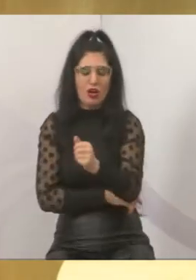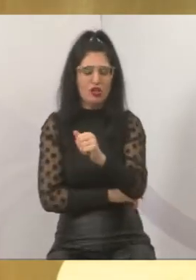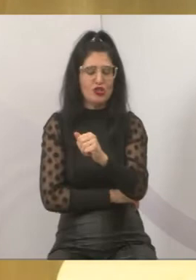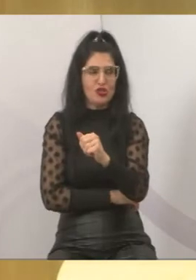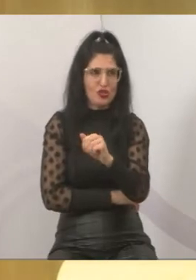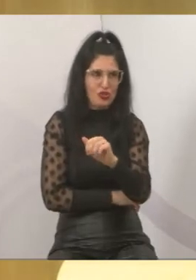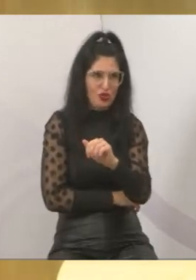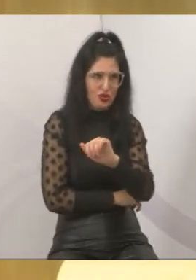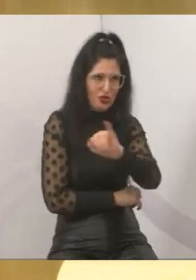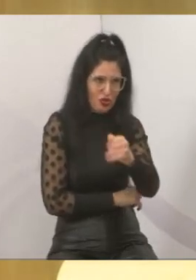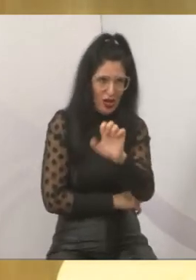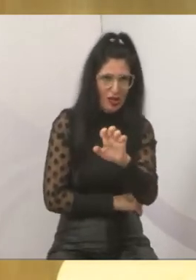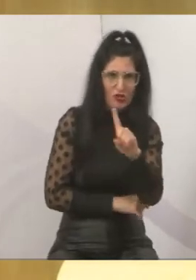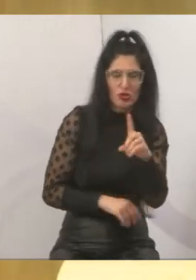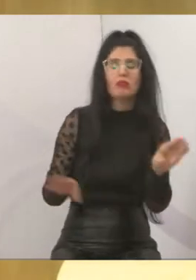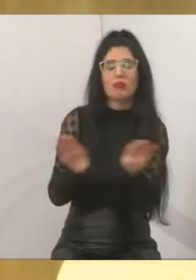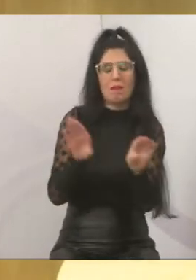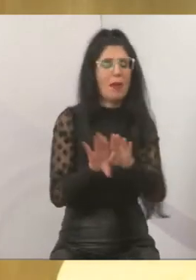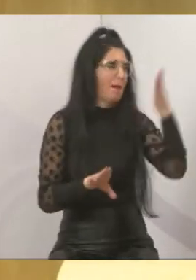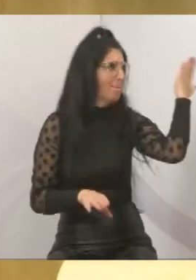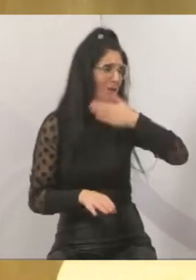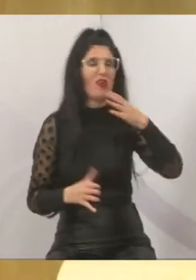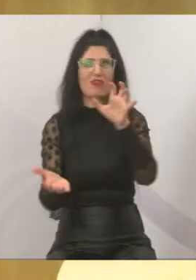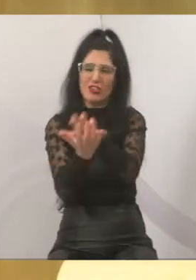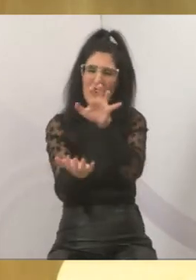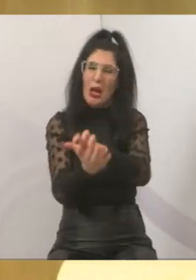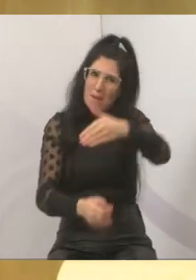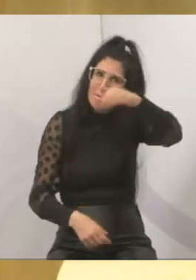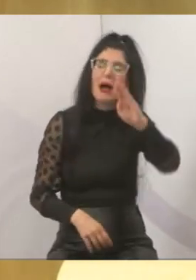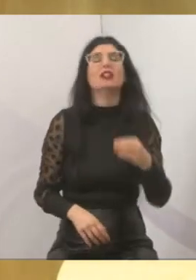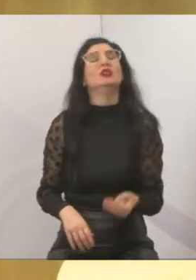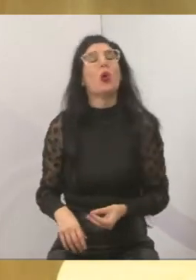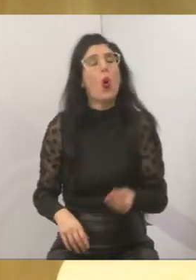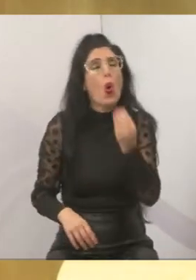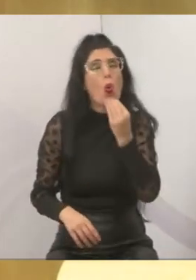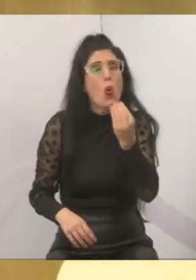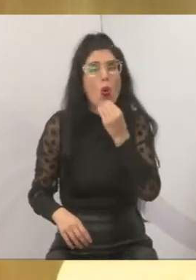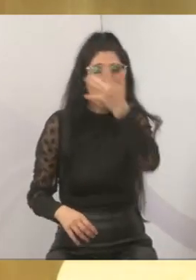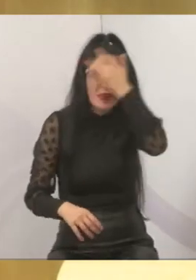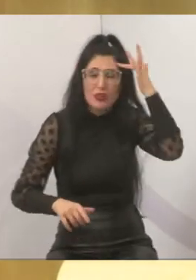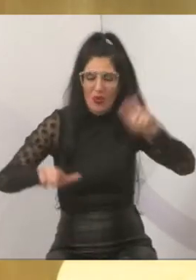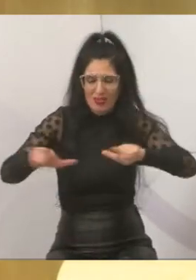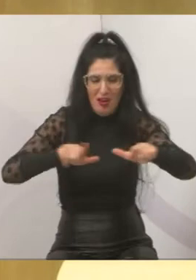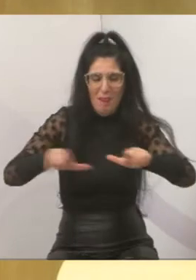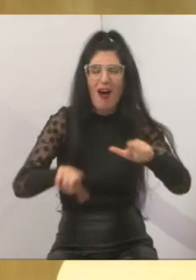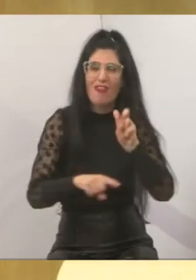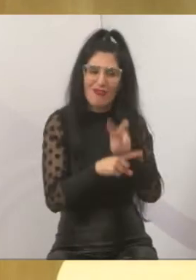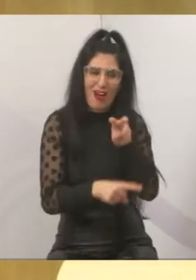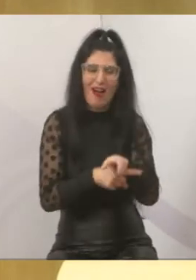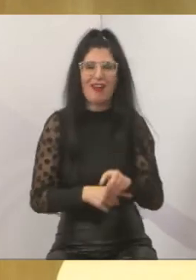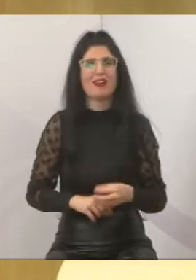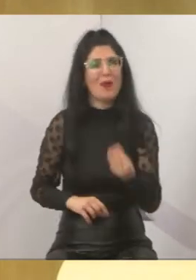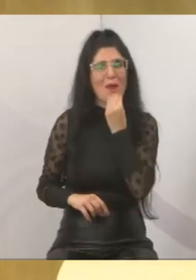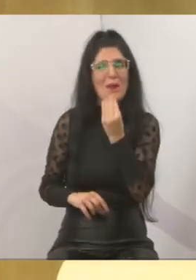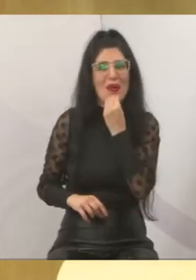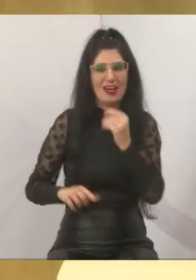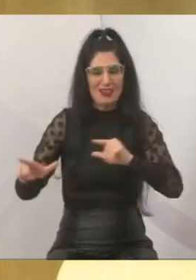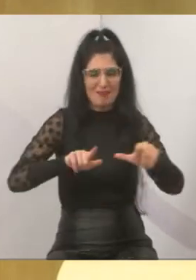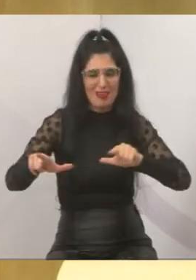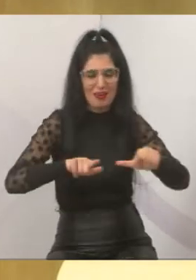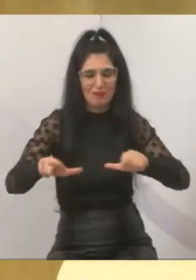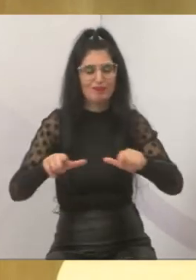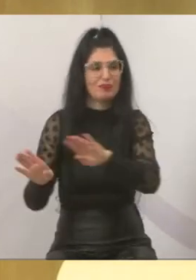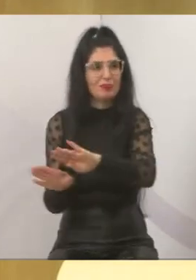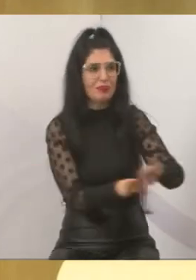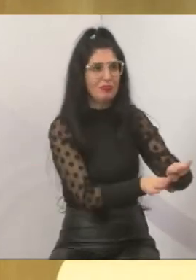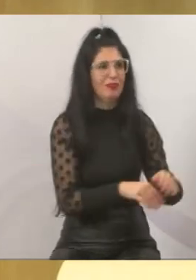Para terminar meu tema livre, a gente vem toda semana citando exemplos de jacareenses guerreiros